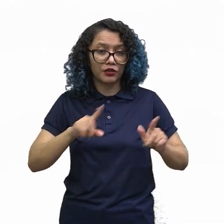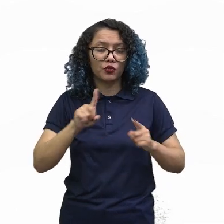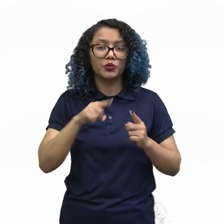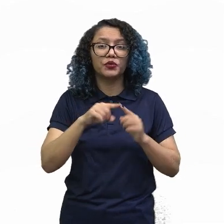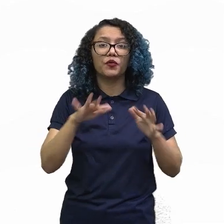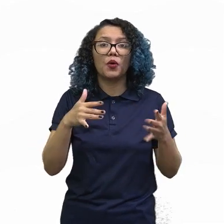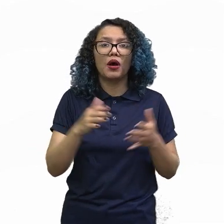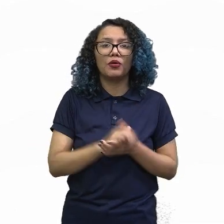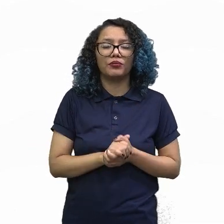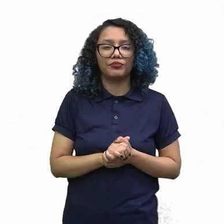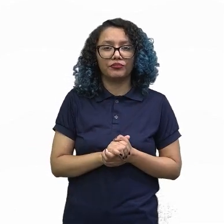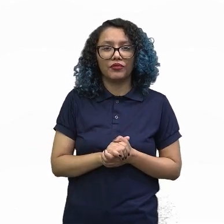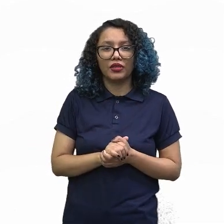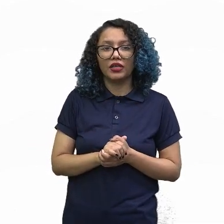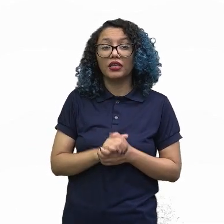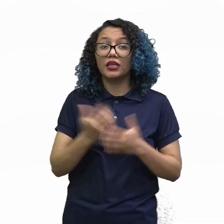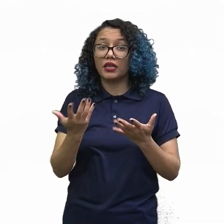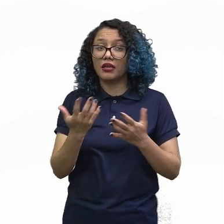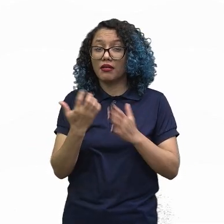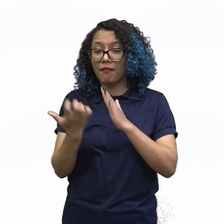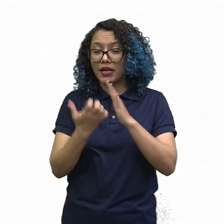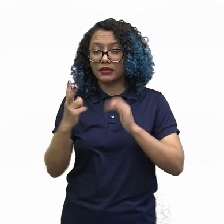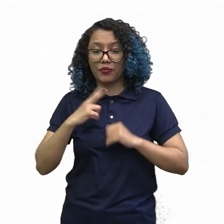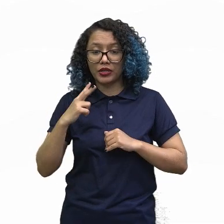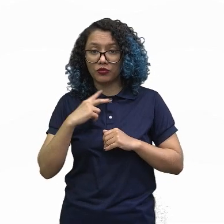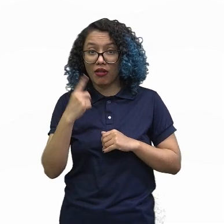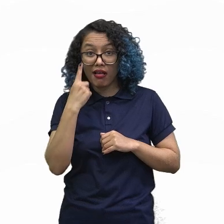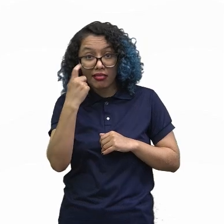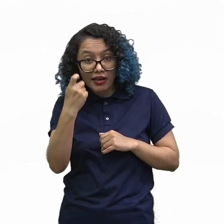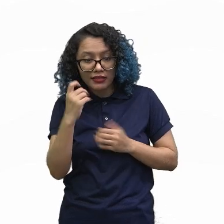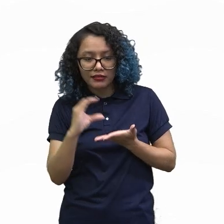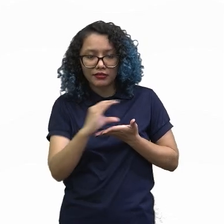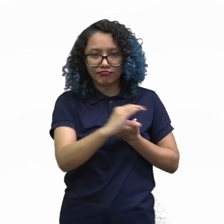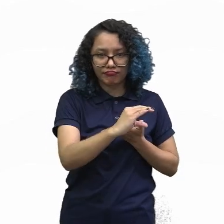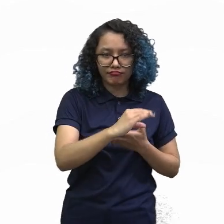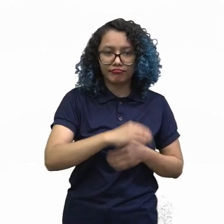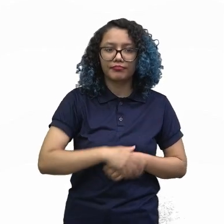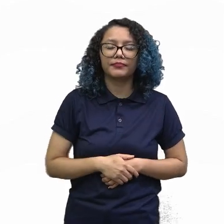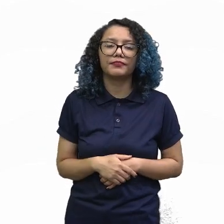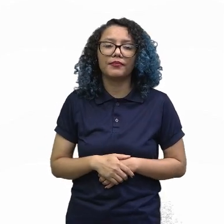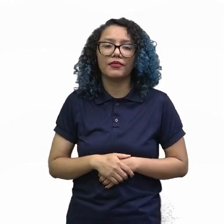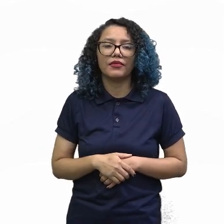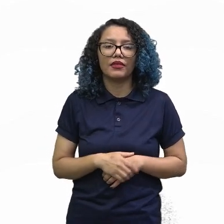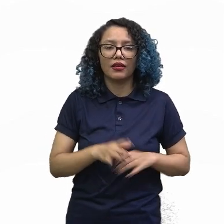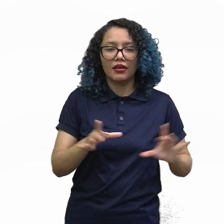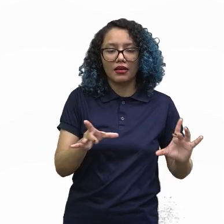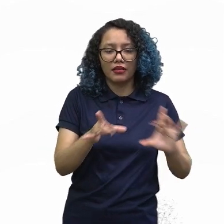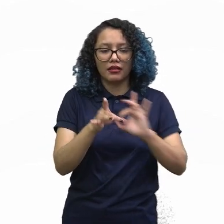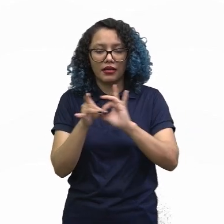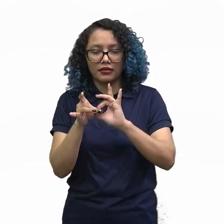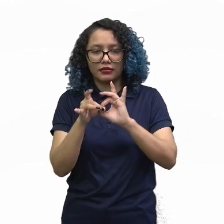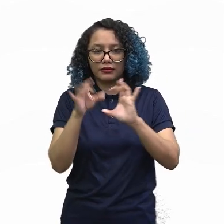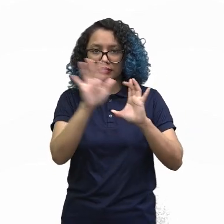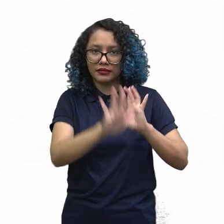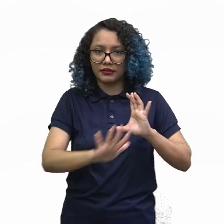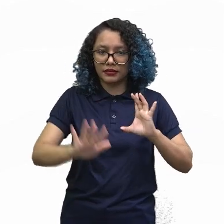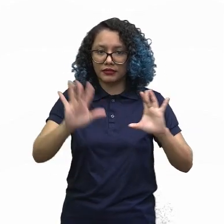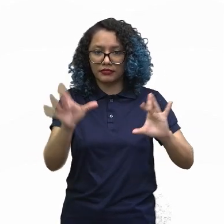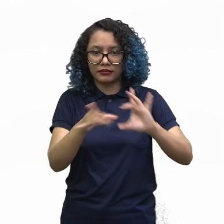de atrair investimento. Integração nacional, tentar reduzir